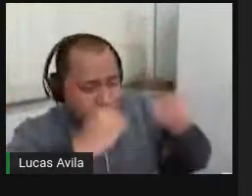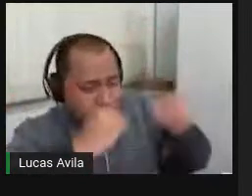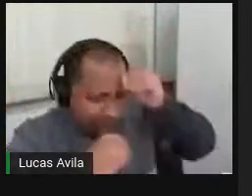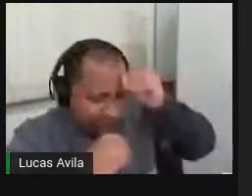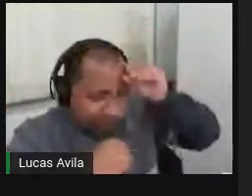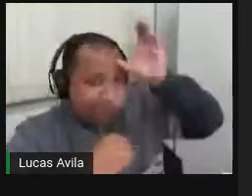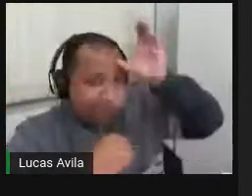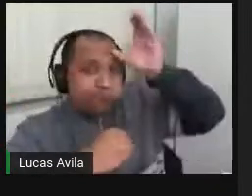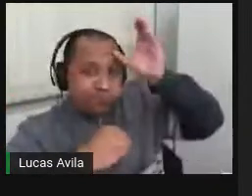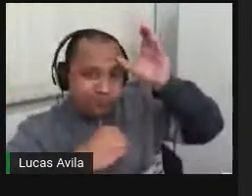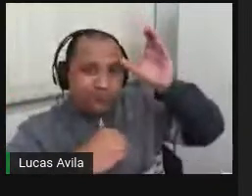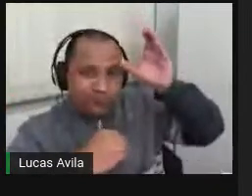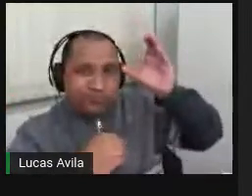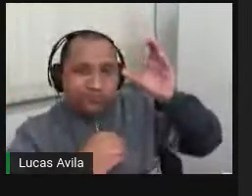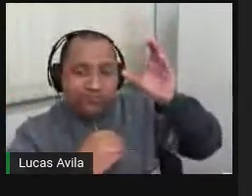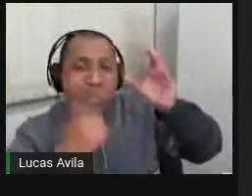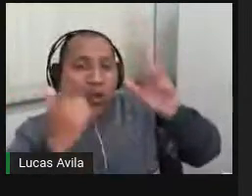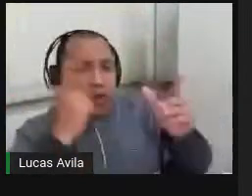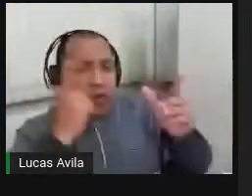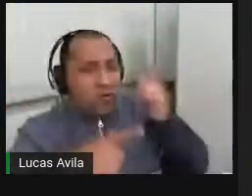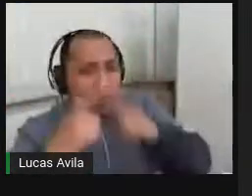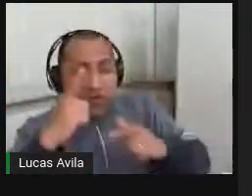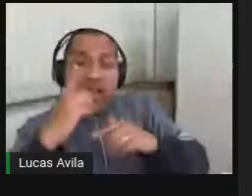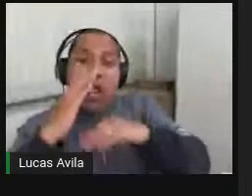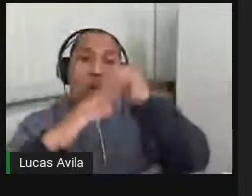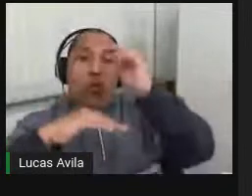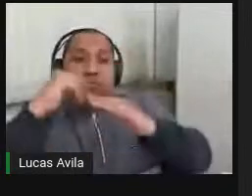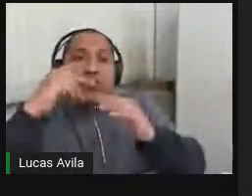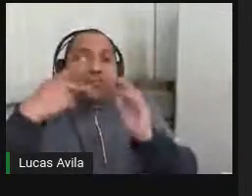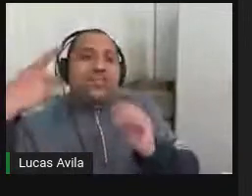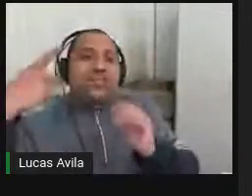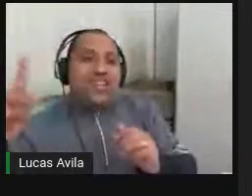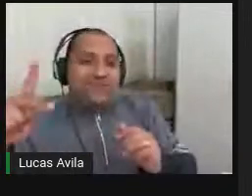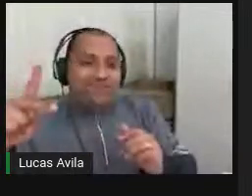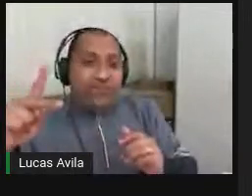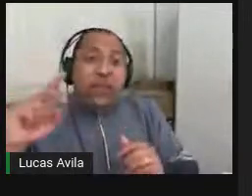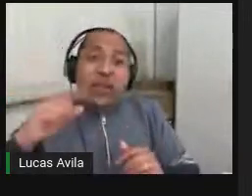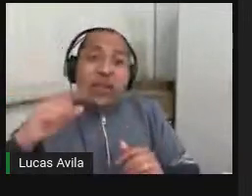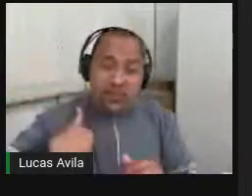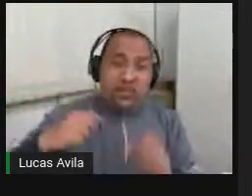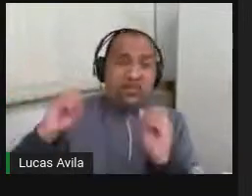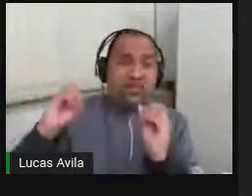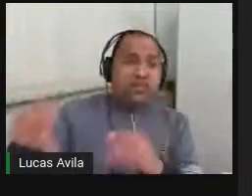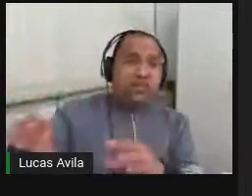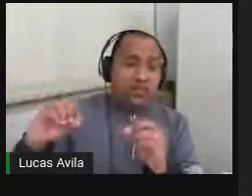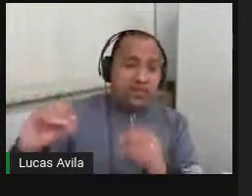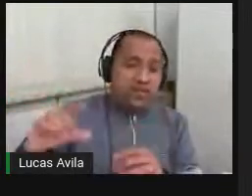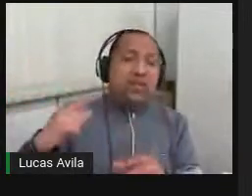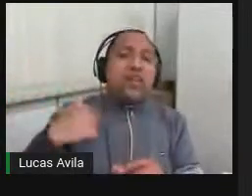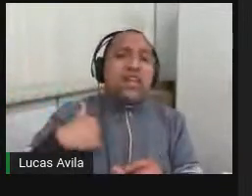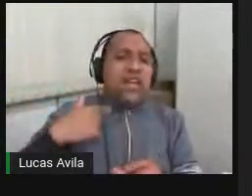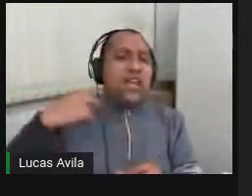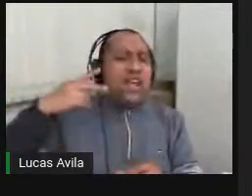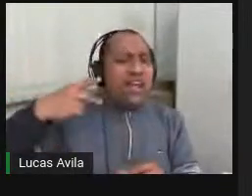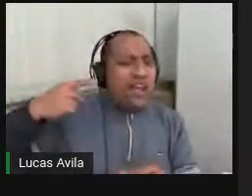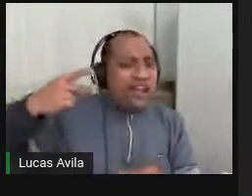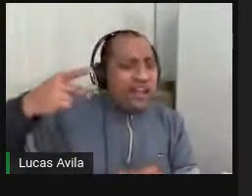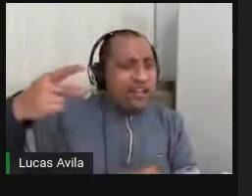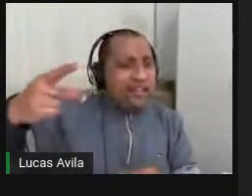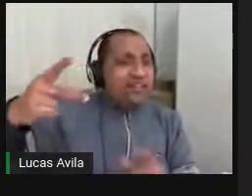produção ou a sua construção. O educador se eterniza em cada ser que